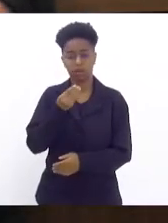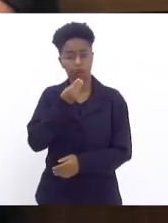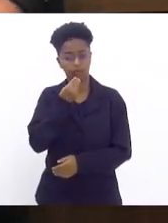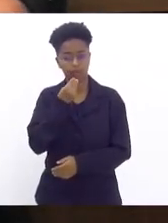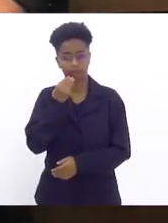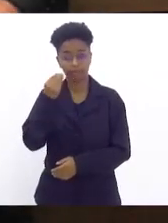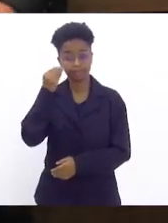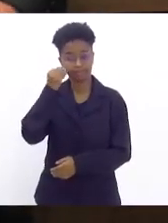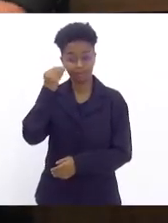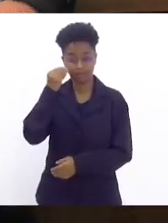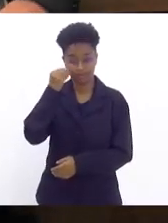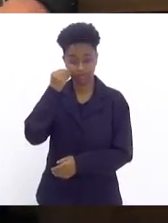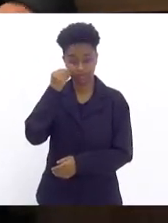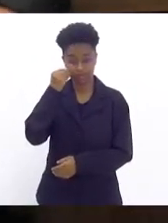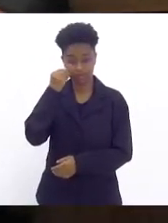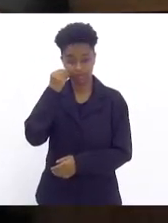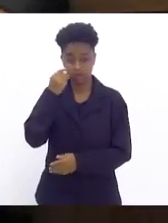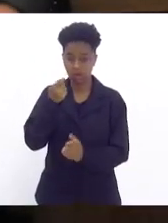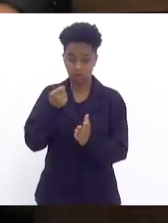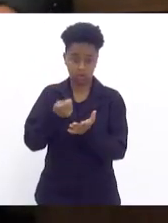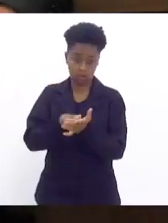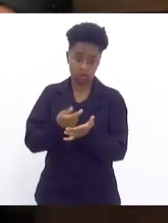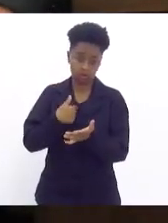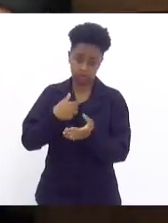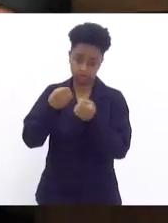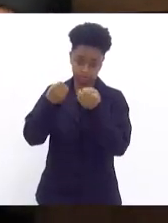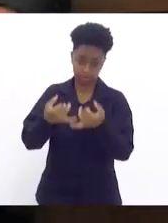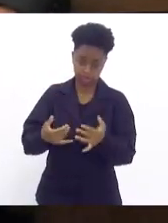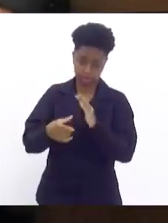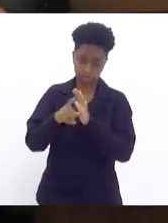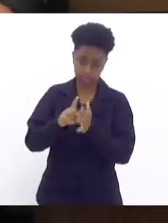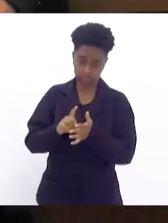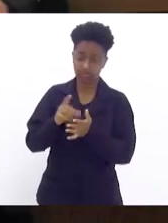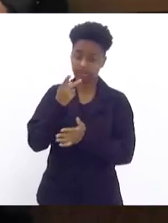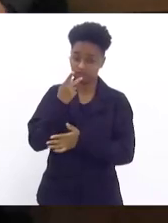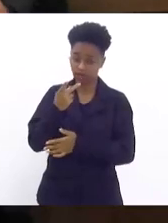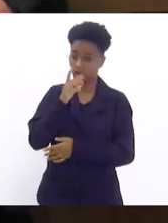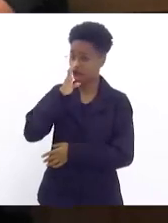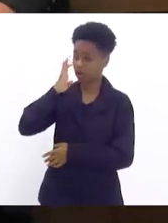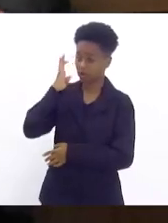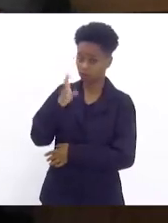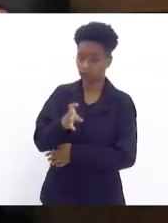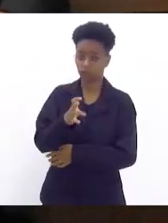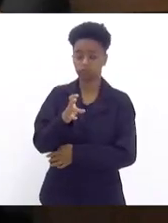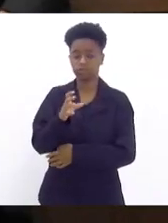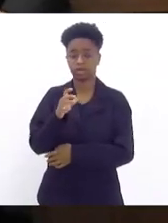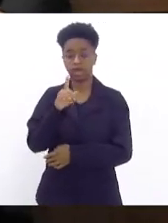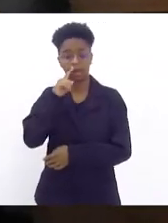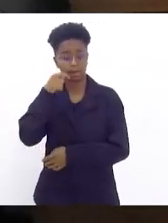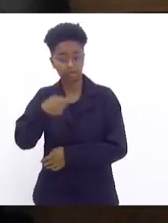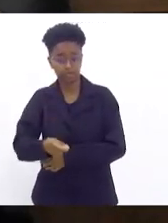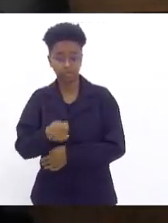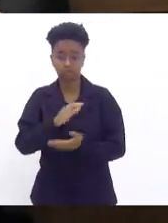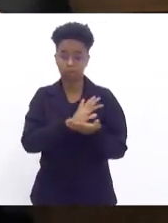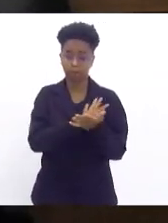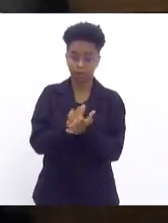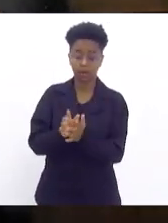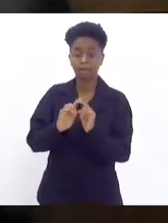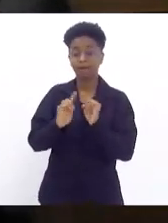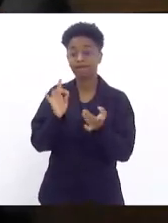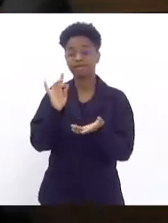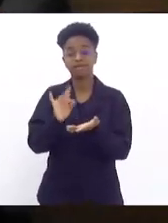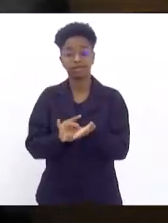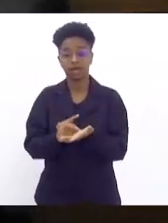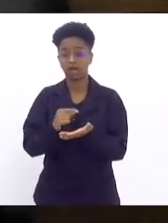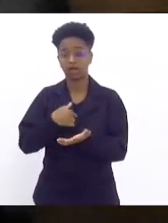aqui de impor uma narrativa como antecipei falei que seria acusado de sexismo de preconceito quando na verdade não